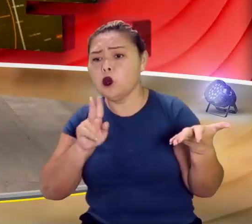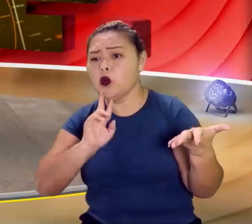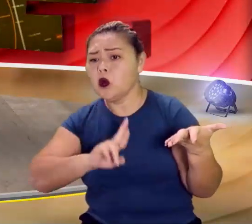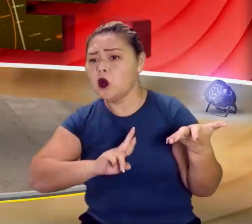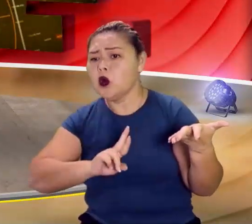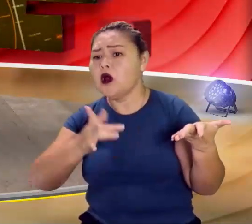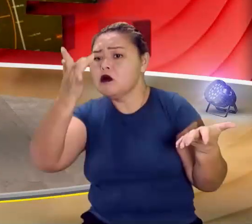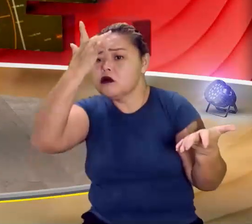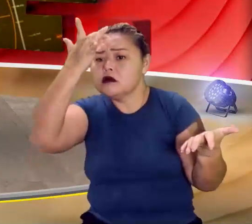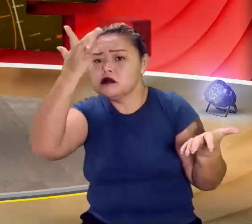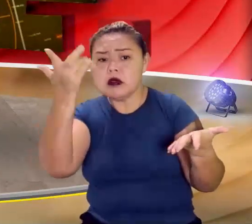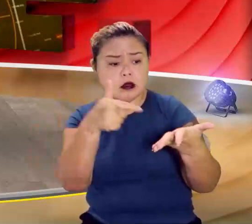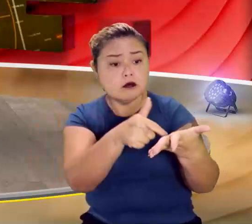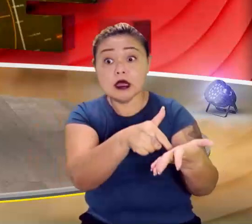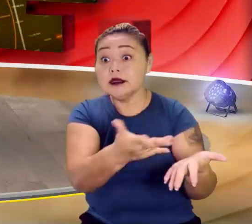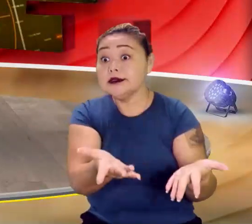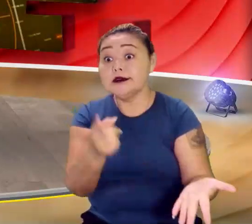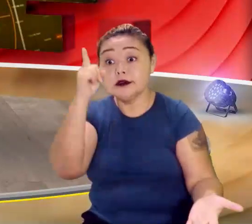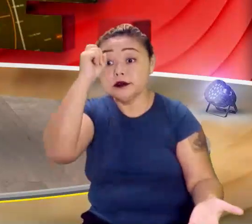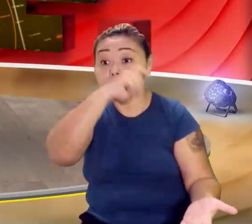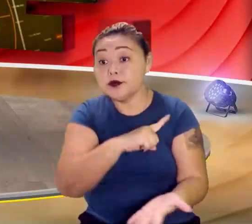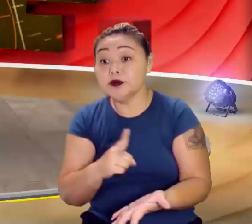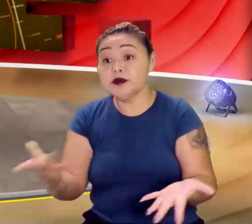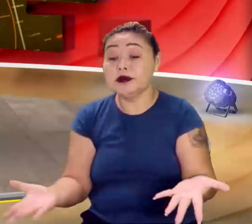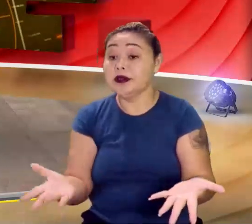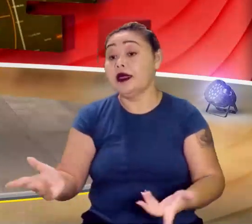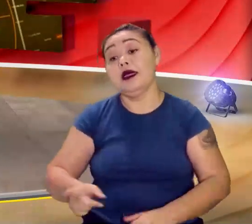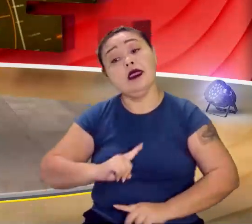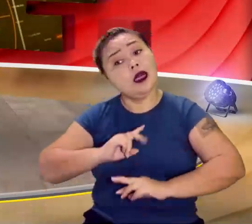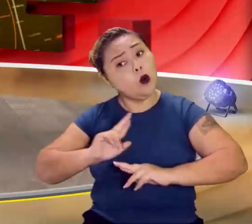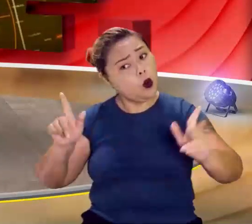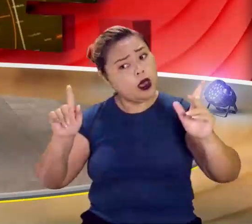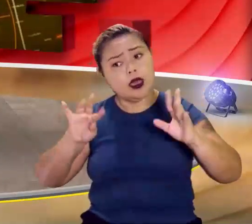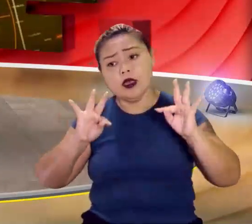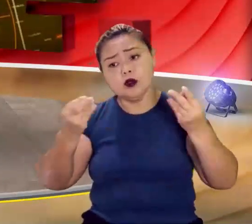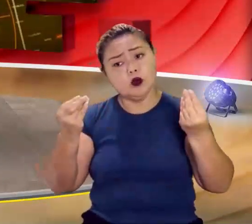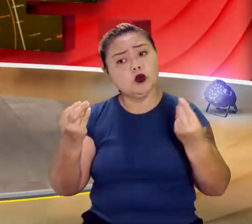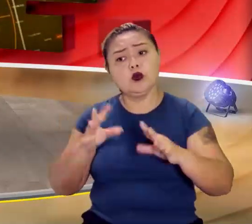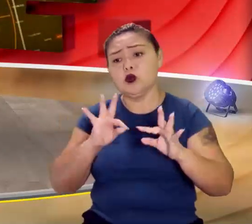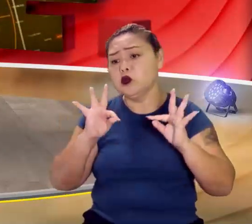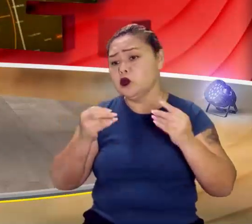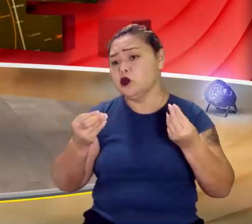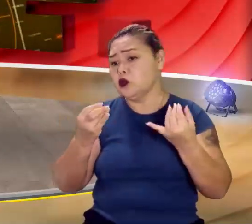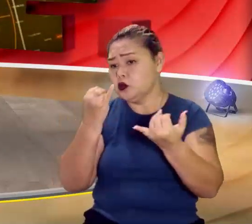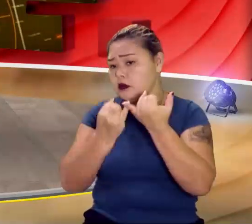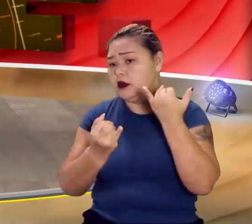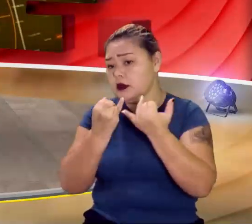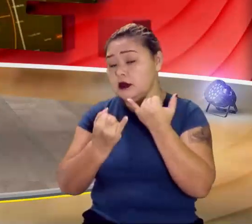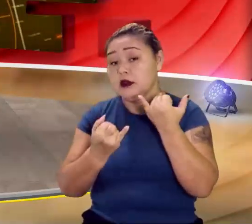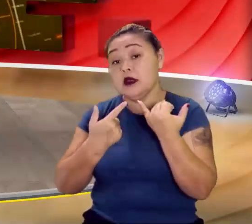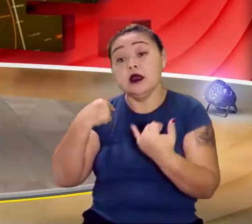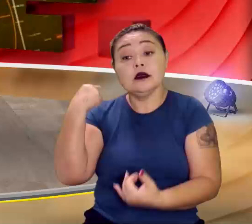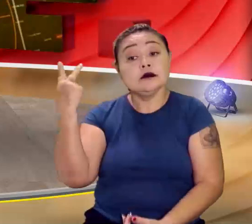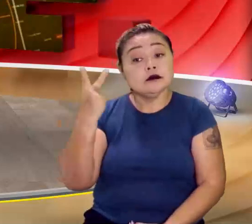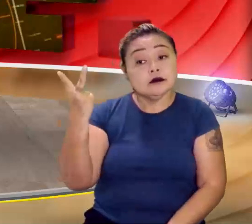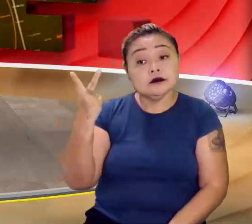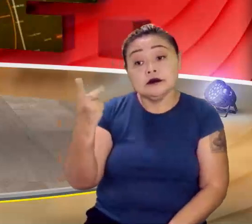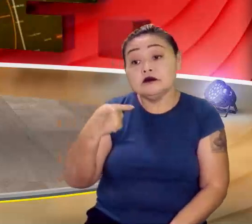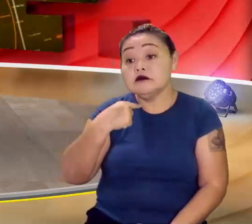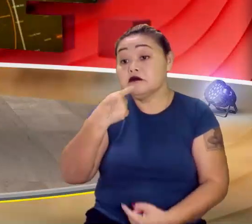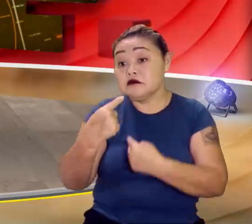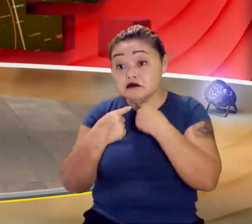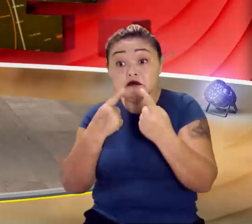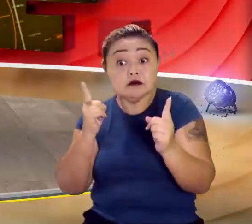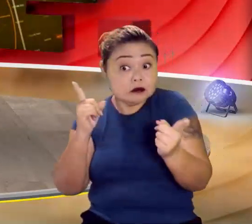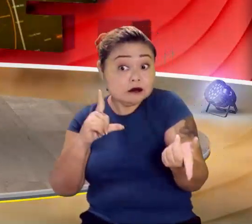resolve os facinhos, passa só os difíceis. Eu falei, não é tudo igual. Não, é verdade, é tudo parecido, é que pra gente fica a dúvida